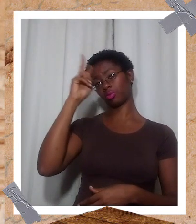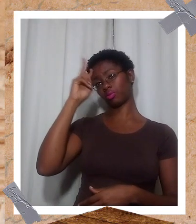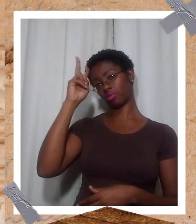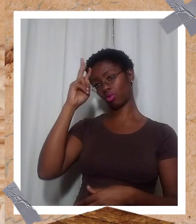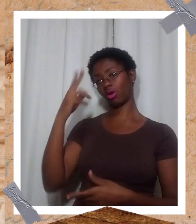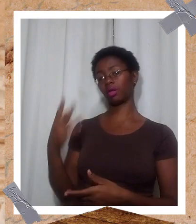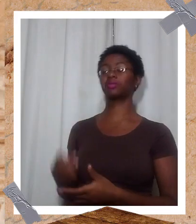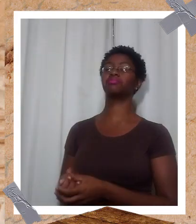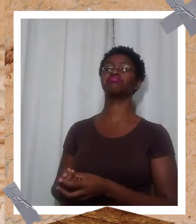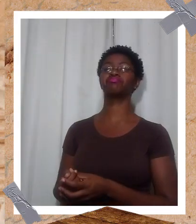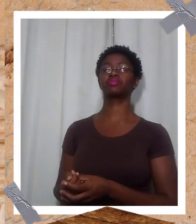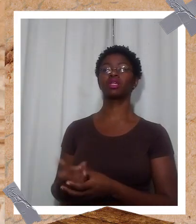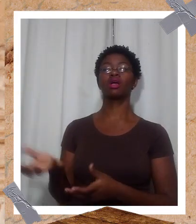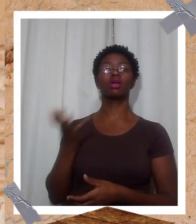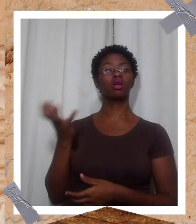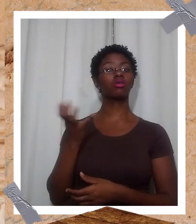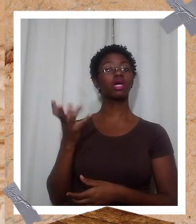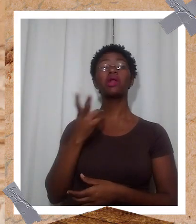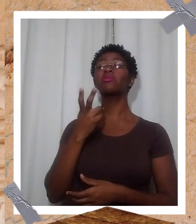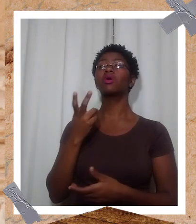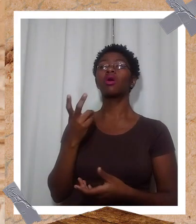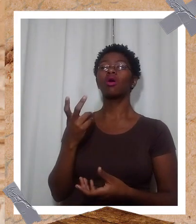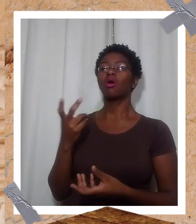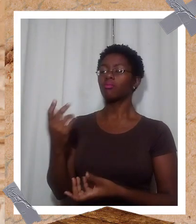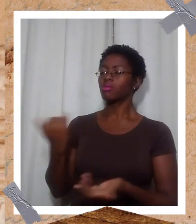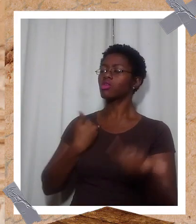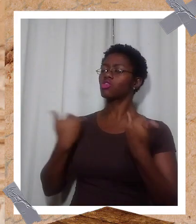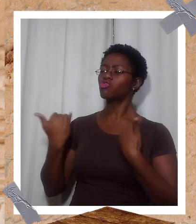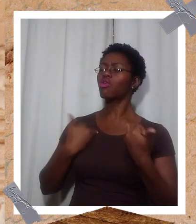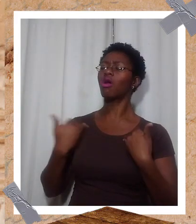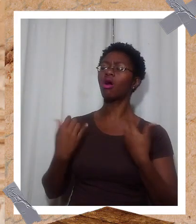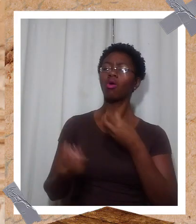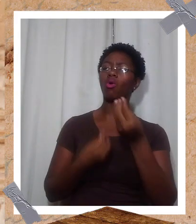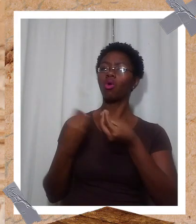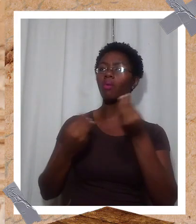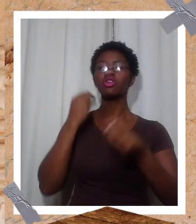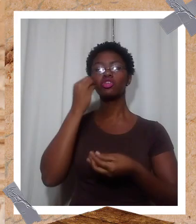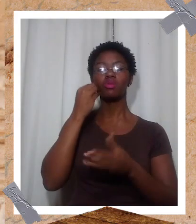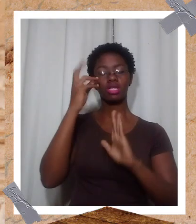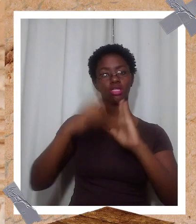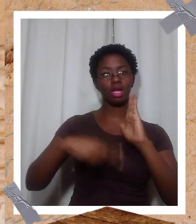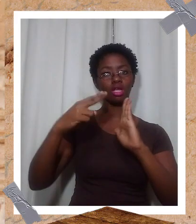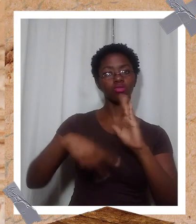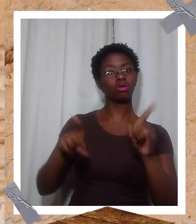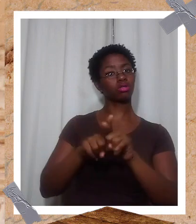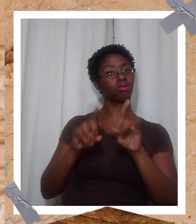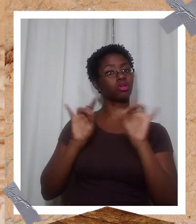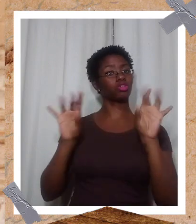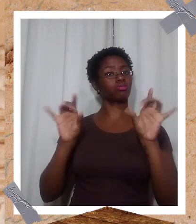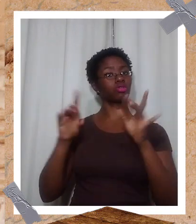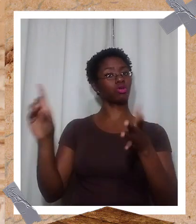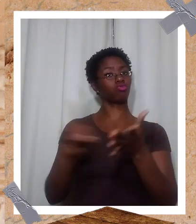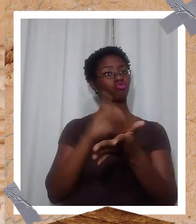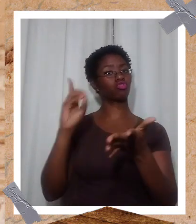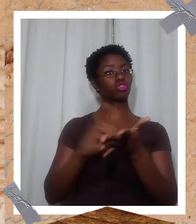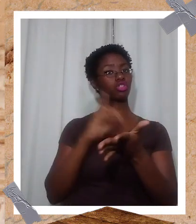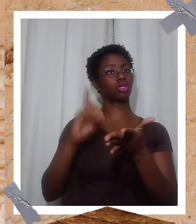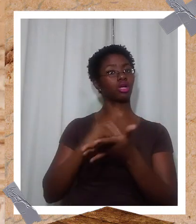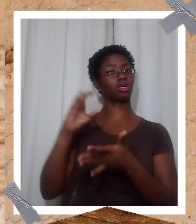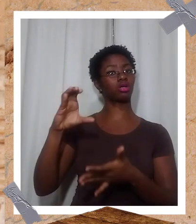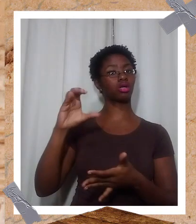ouvir um pouco de como a experiência da leitura, especificamente do Diário de Carolina, suscitou identificações